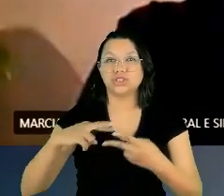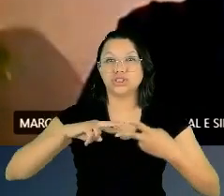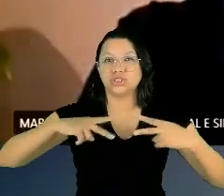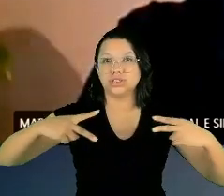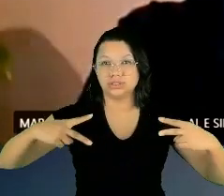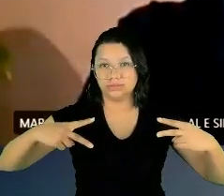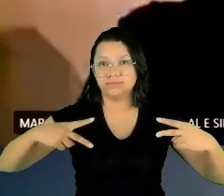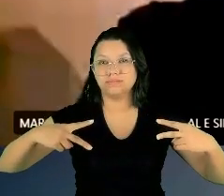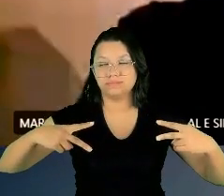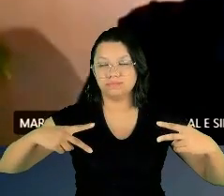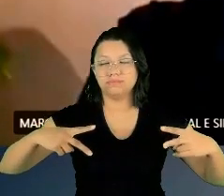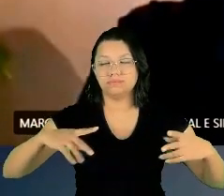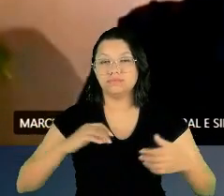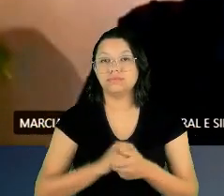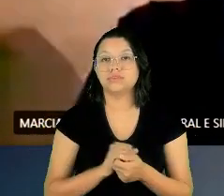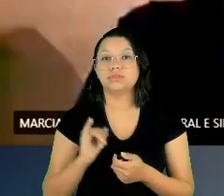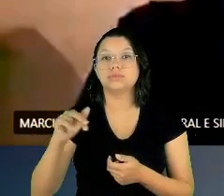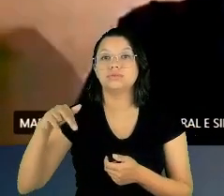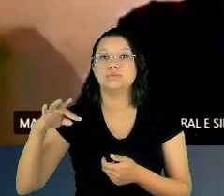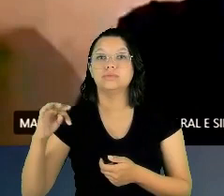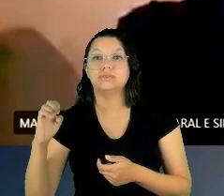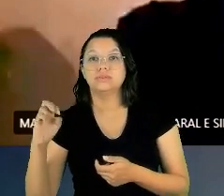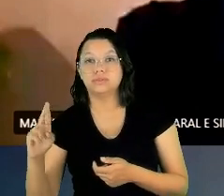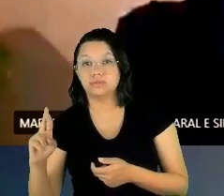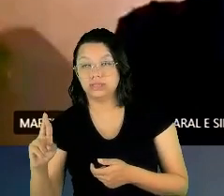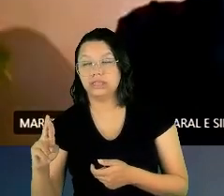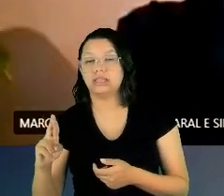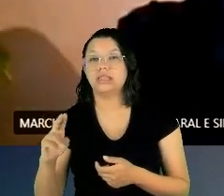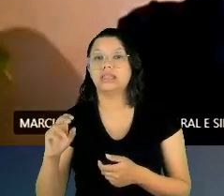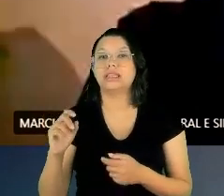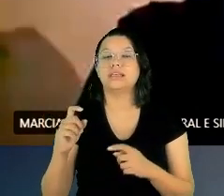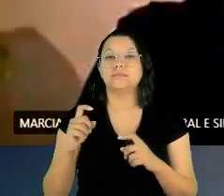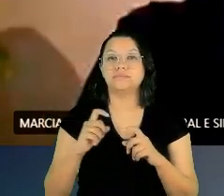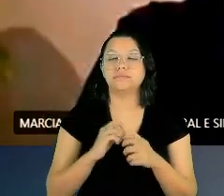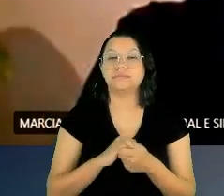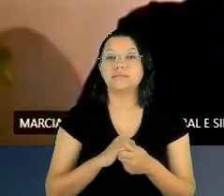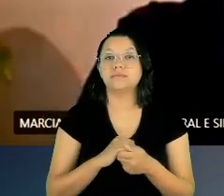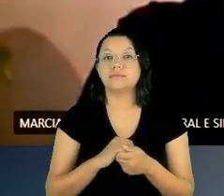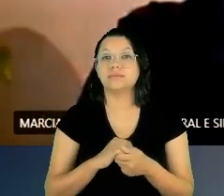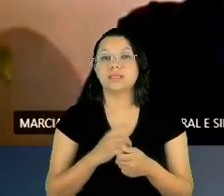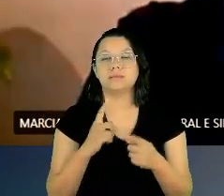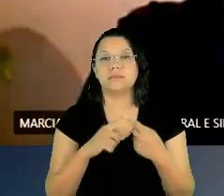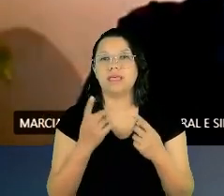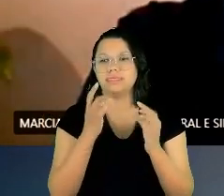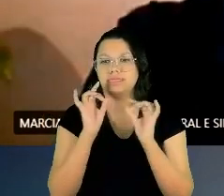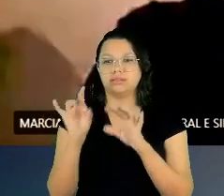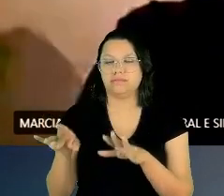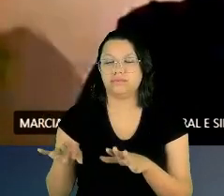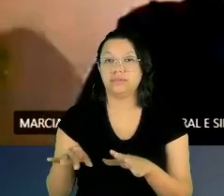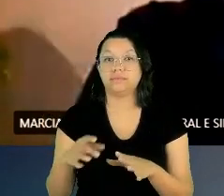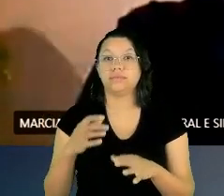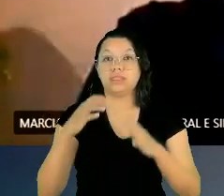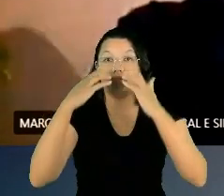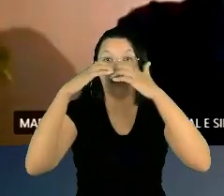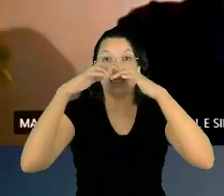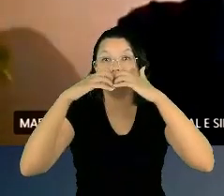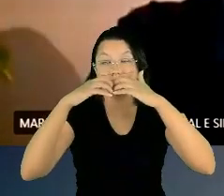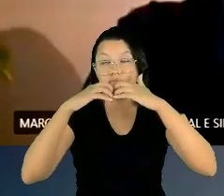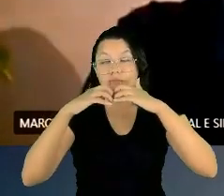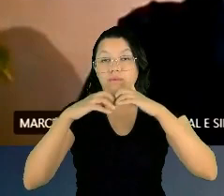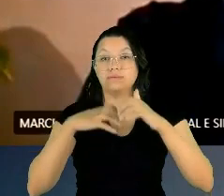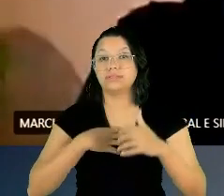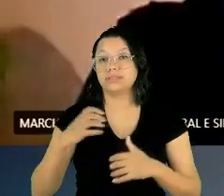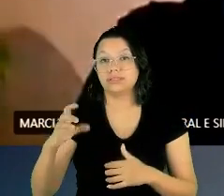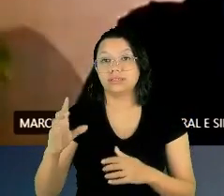genético, né, o intersexo. Então, a gente não pode jogar fora o biológico. A neurociência, de forma alguma, vem dizer